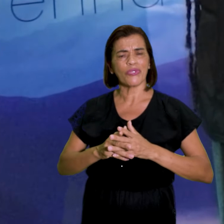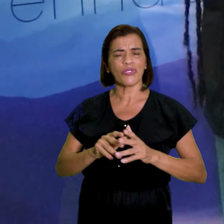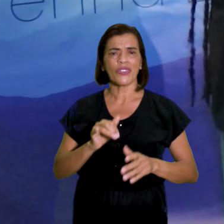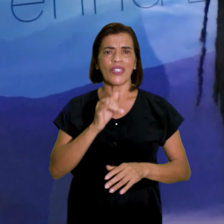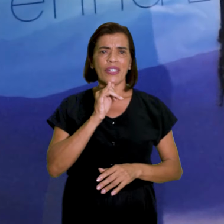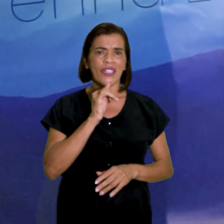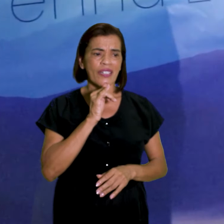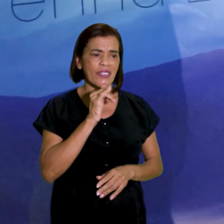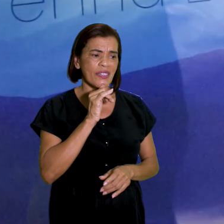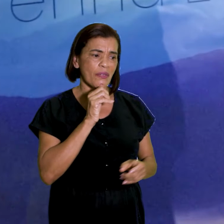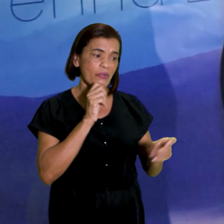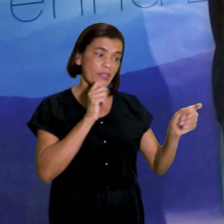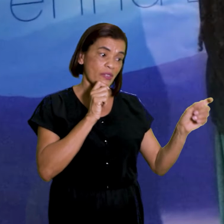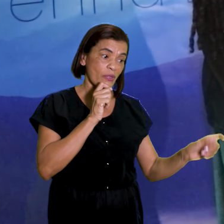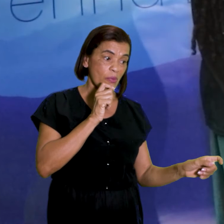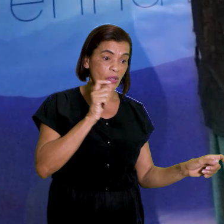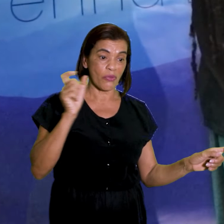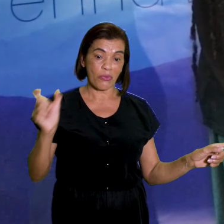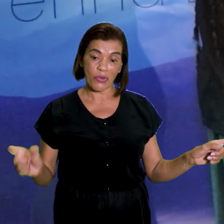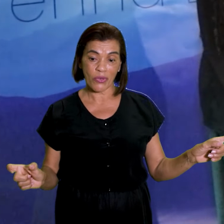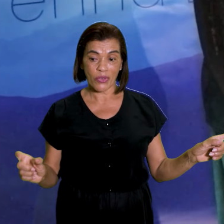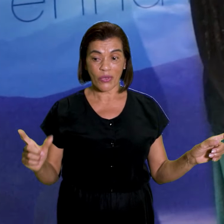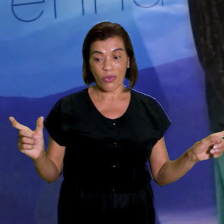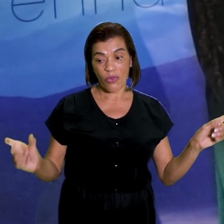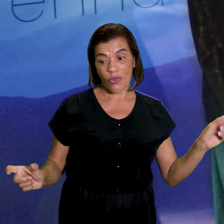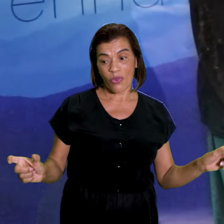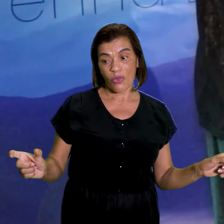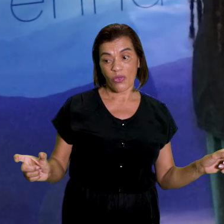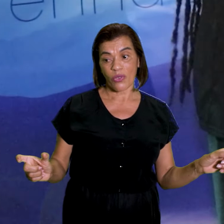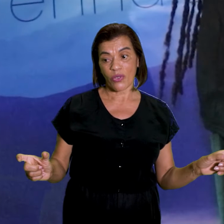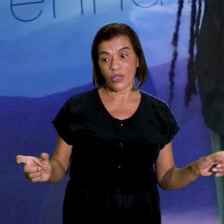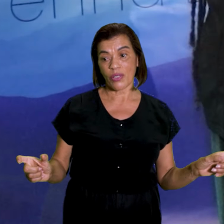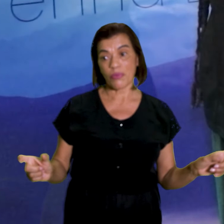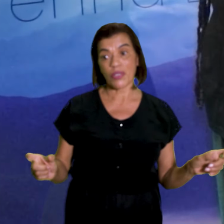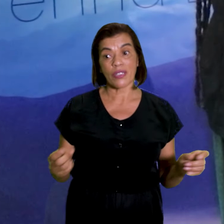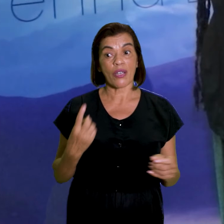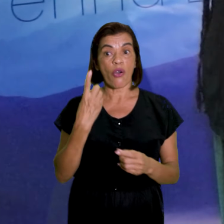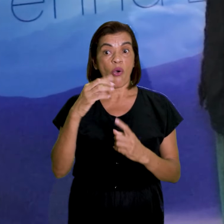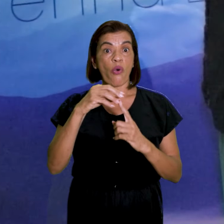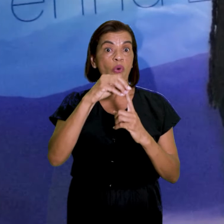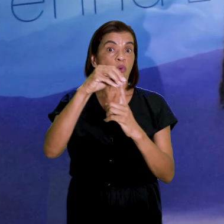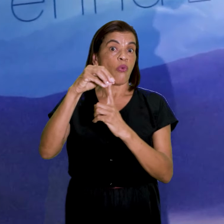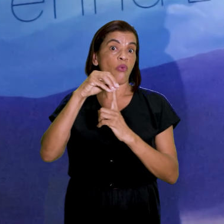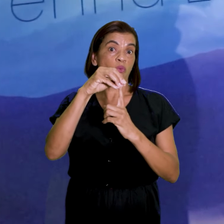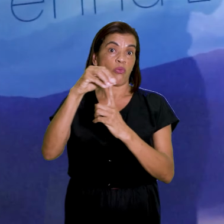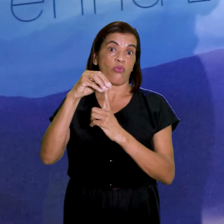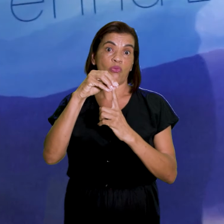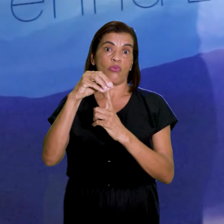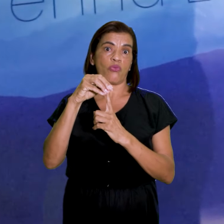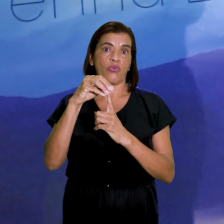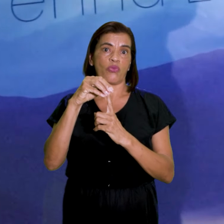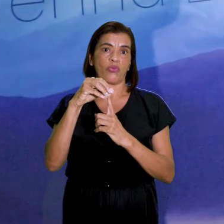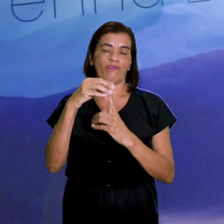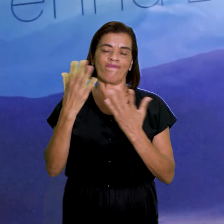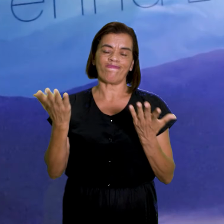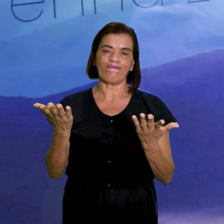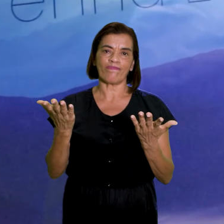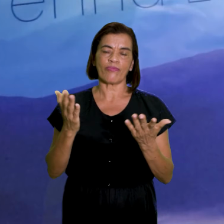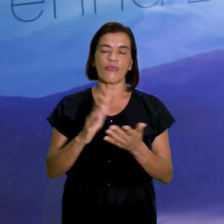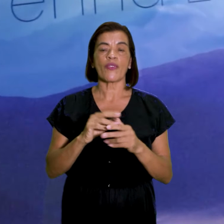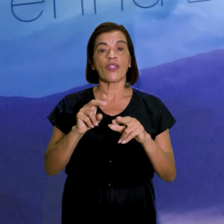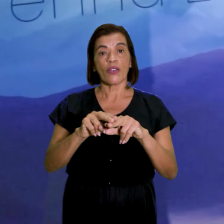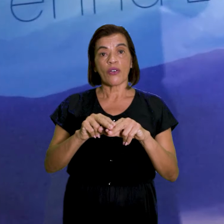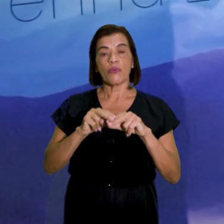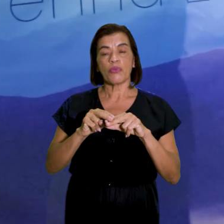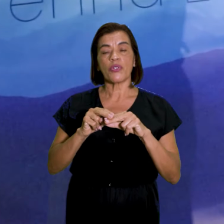porra, se você não é isso, você é aquilo. Não, eu não sou isso, nem sou aquilo, sabe? Eu sou o que eu falo que eu sou, beleza?